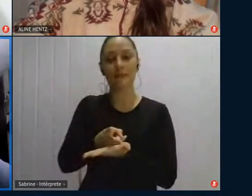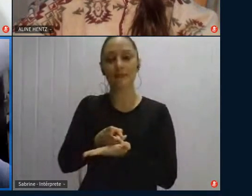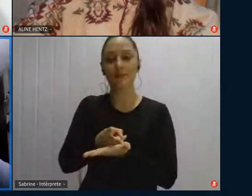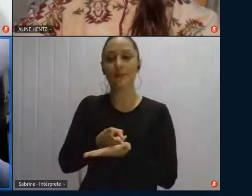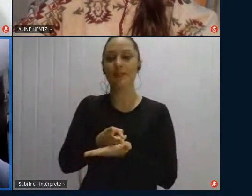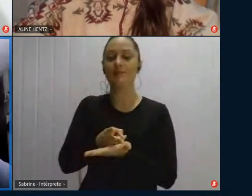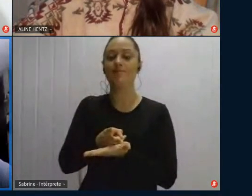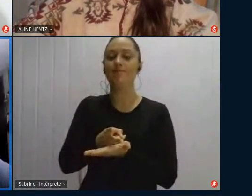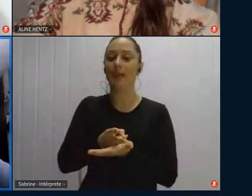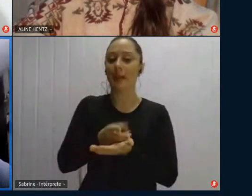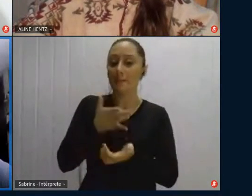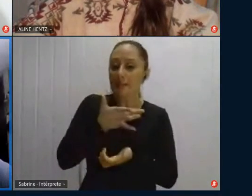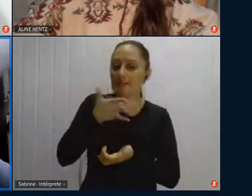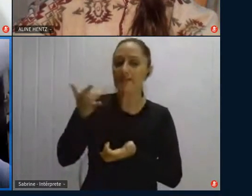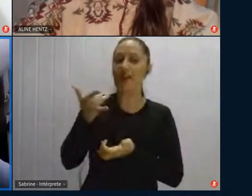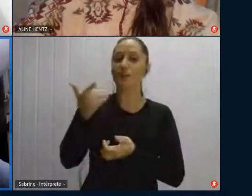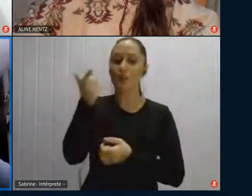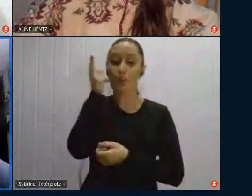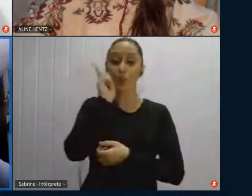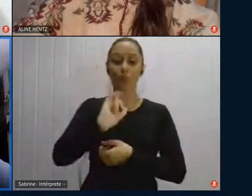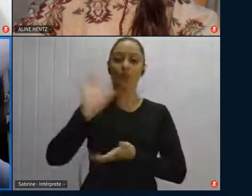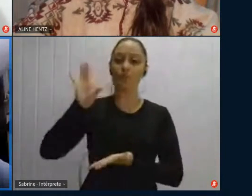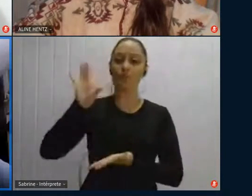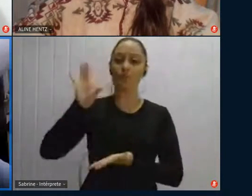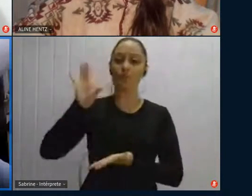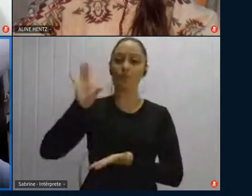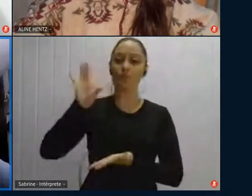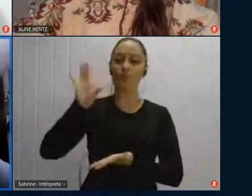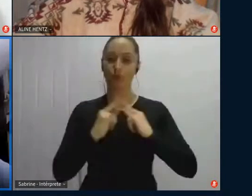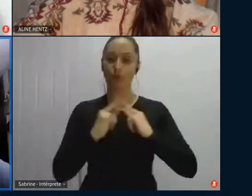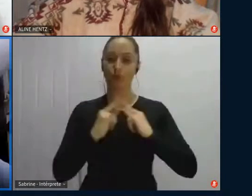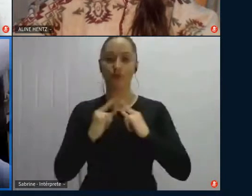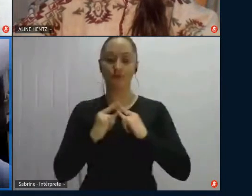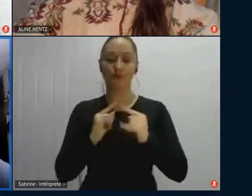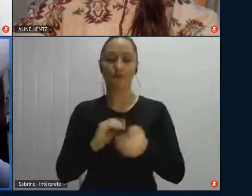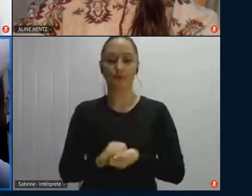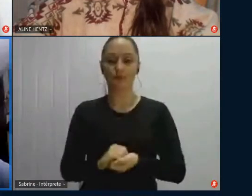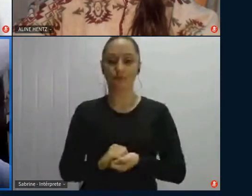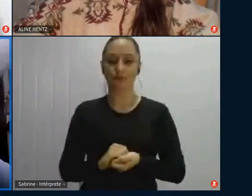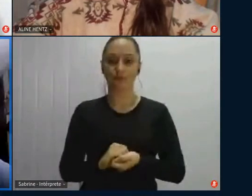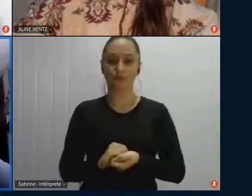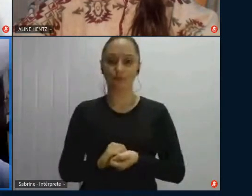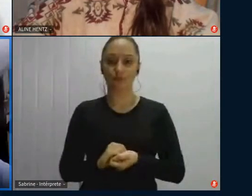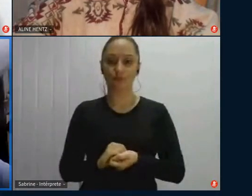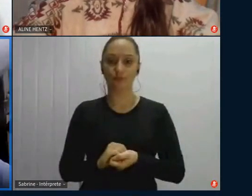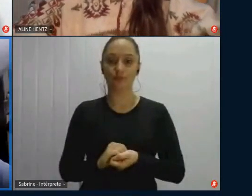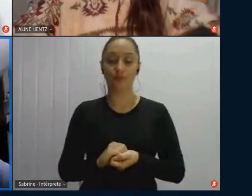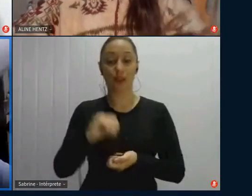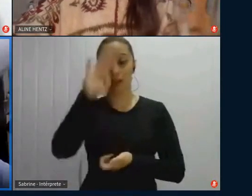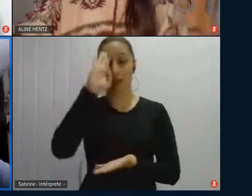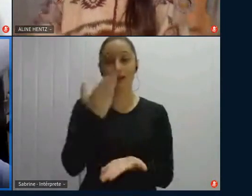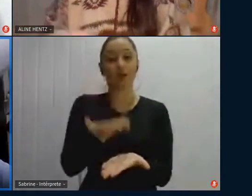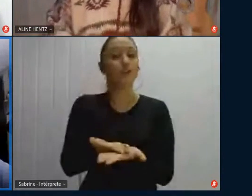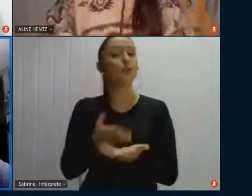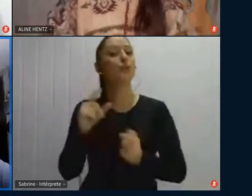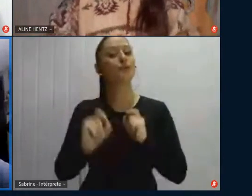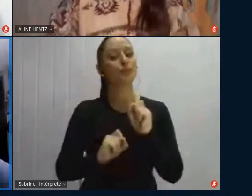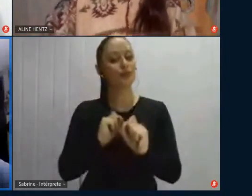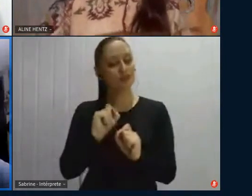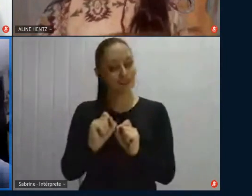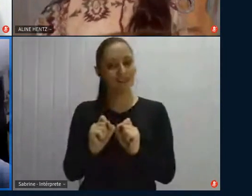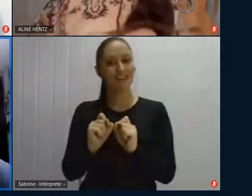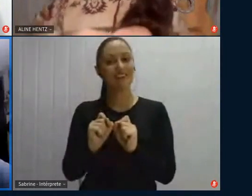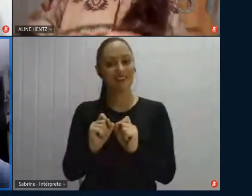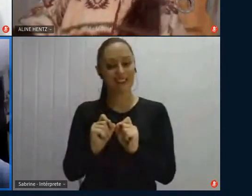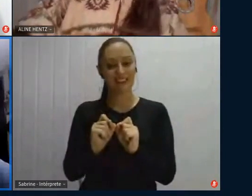factível de implementar na nossa instituição. Isso vai ter um, tenho certeza que isso vai ter um respaldo